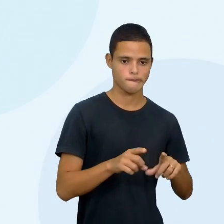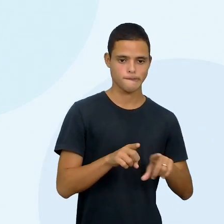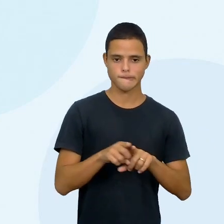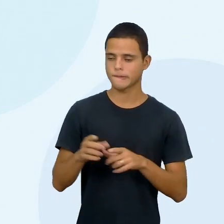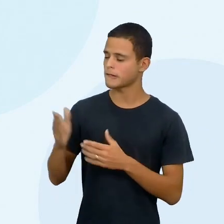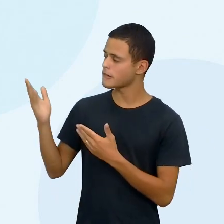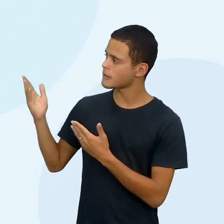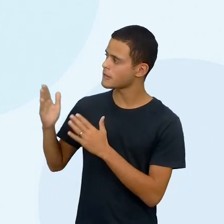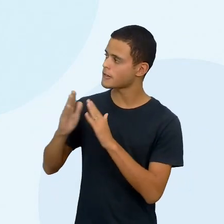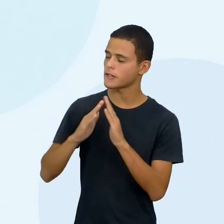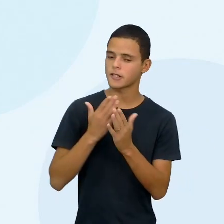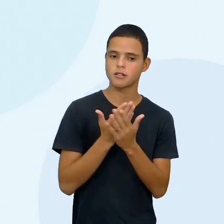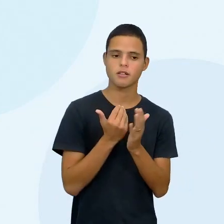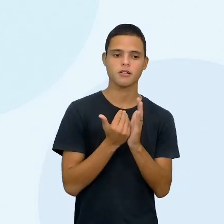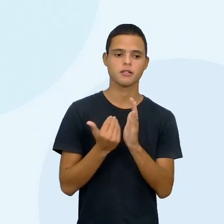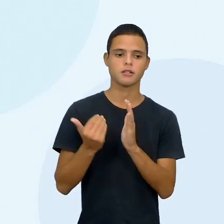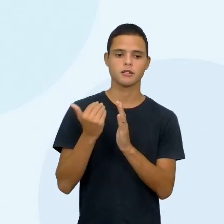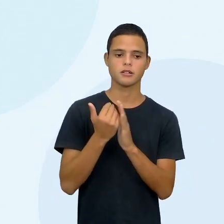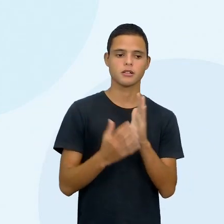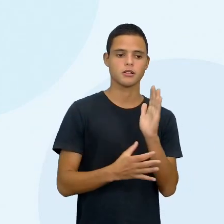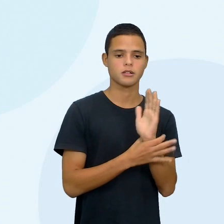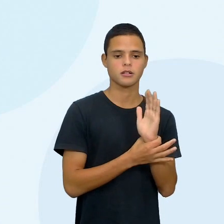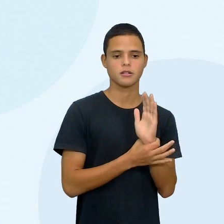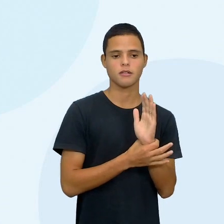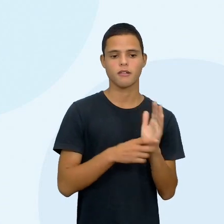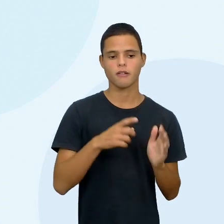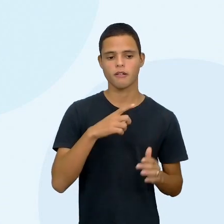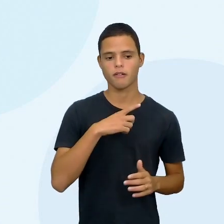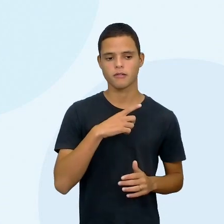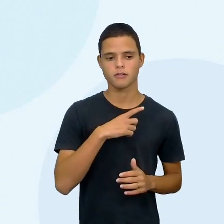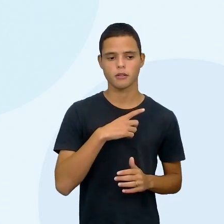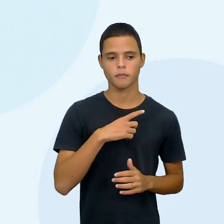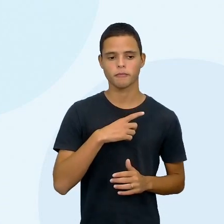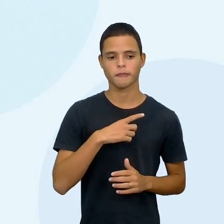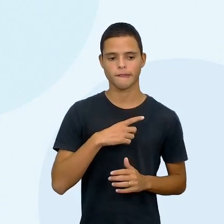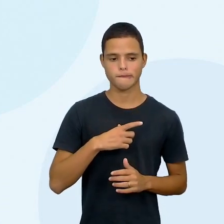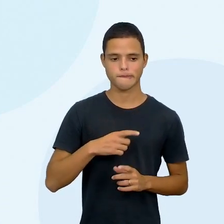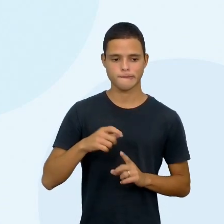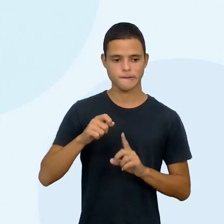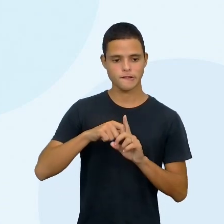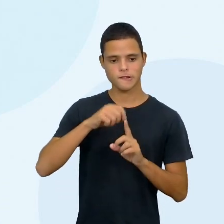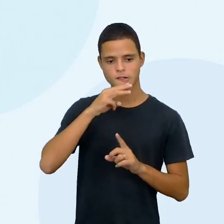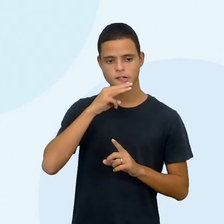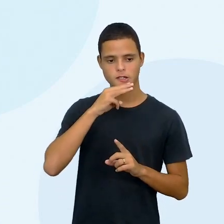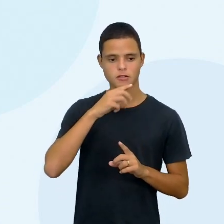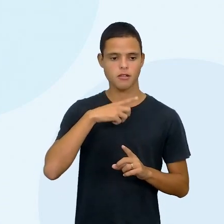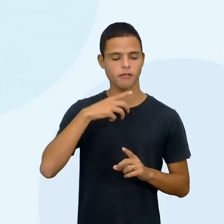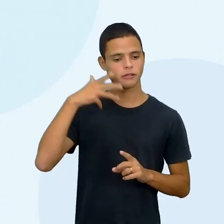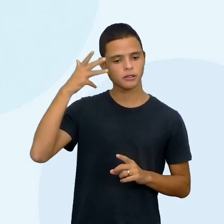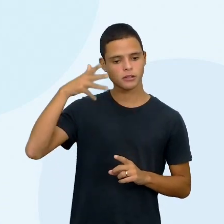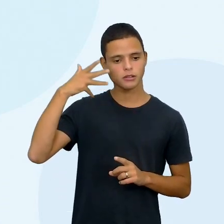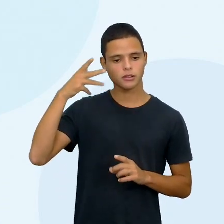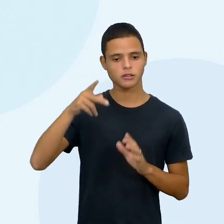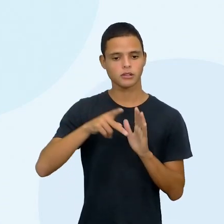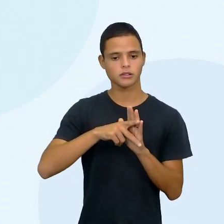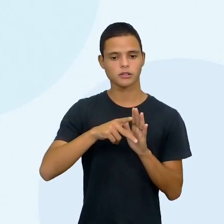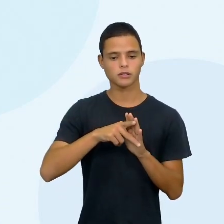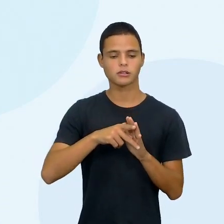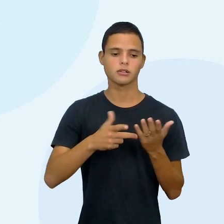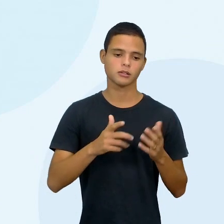Mais Segura, temos então aqui, em maio já tem uma trilha, né, sobre arbovirose que você